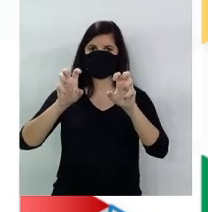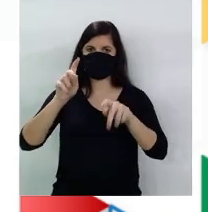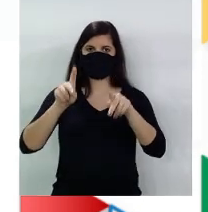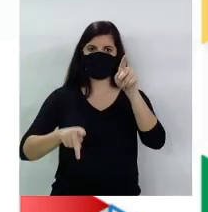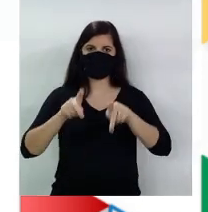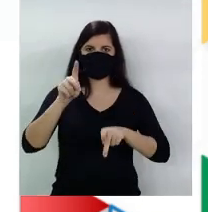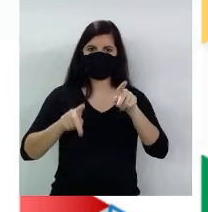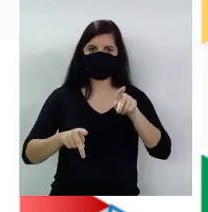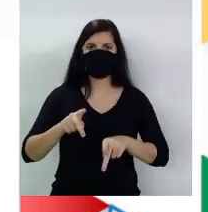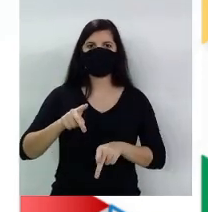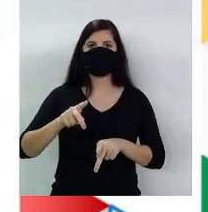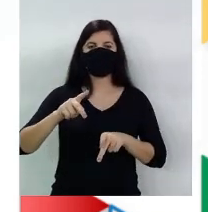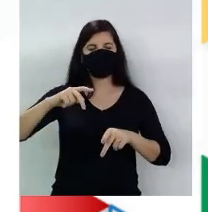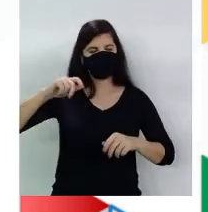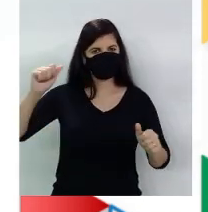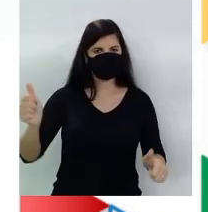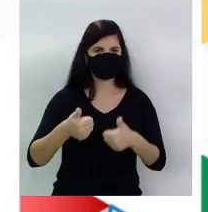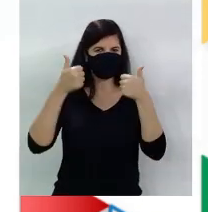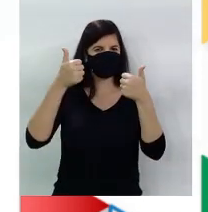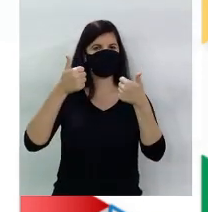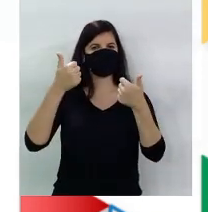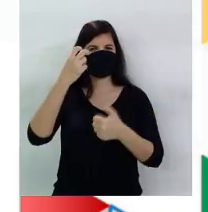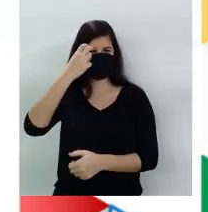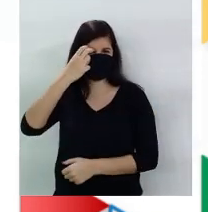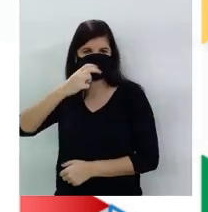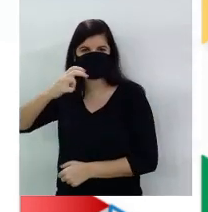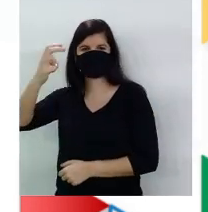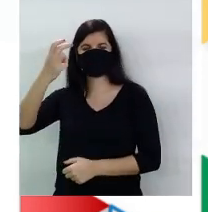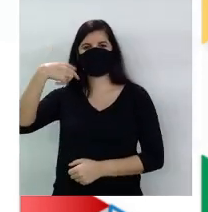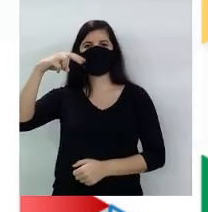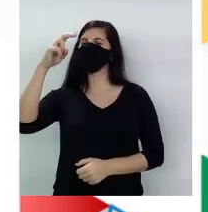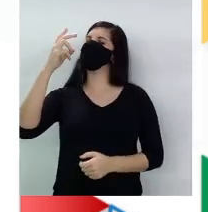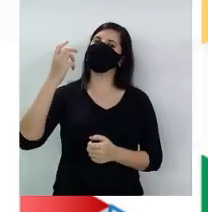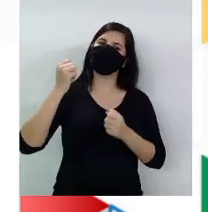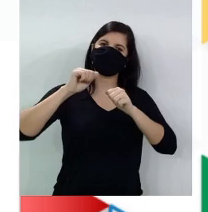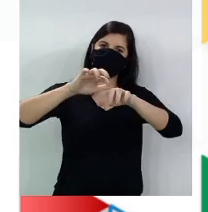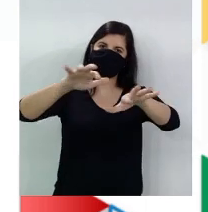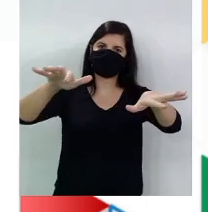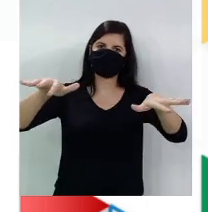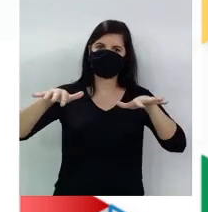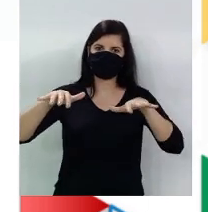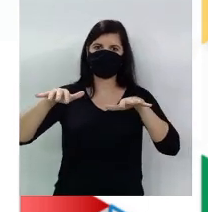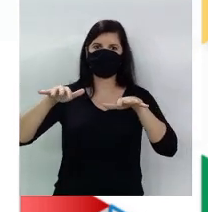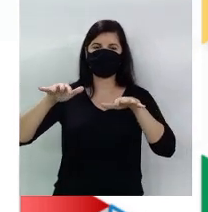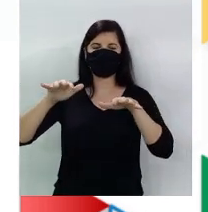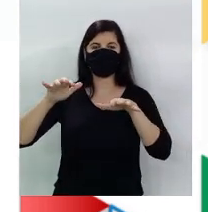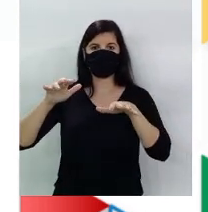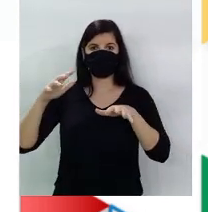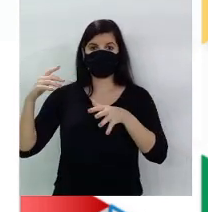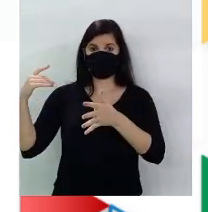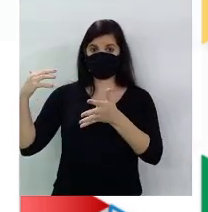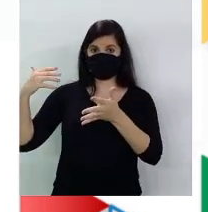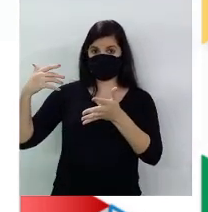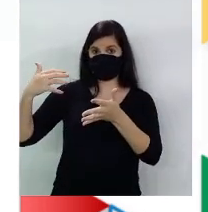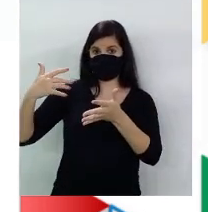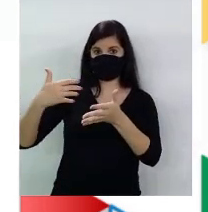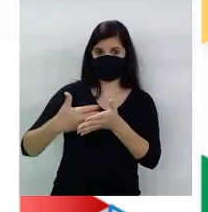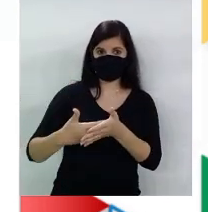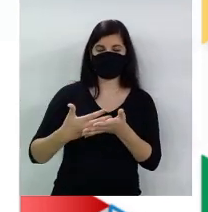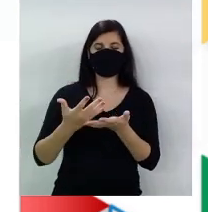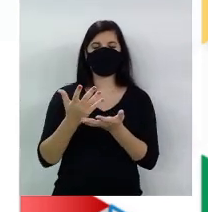povos e sua milenar sabedoria e cultura. Desde a colonização, os